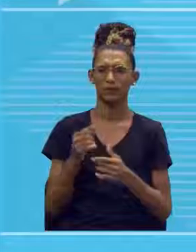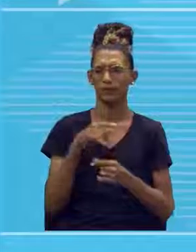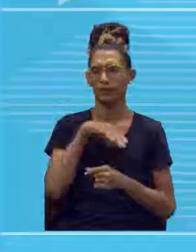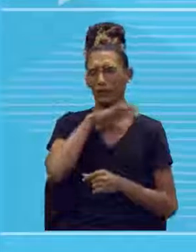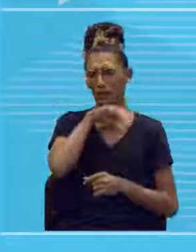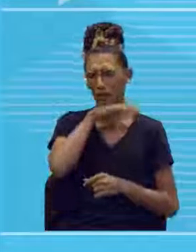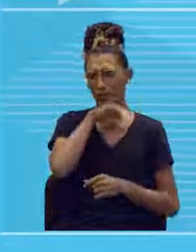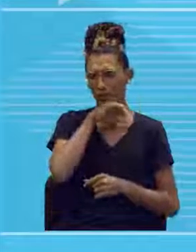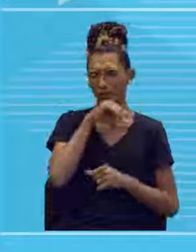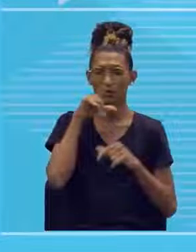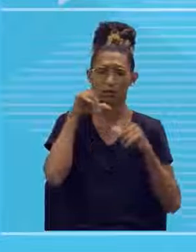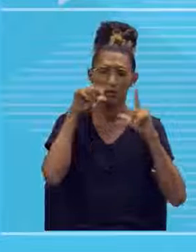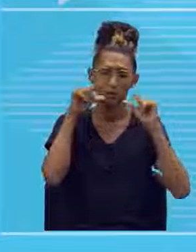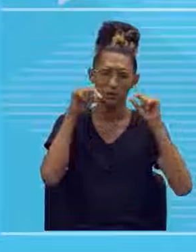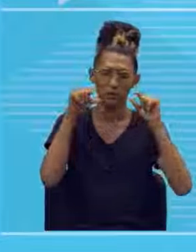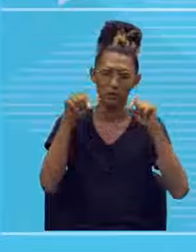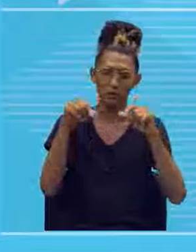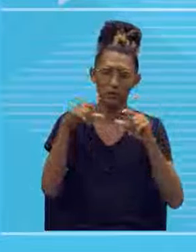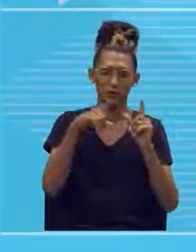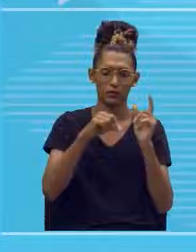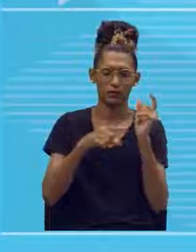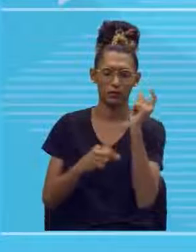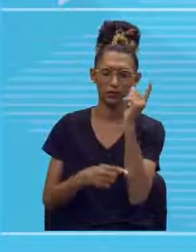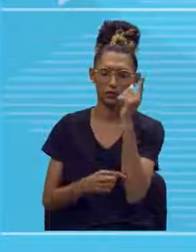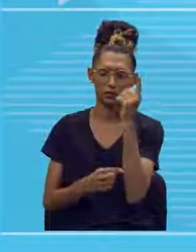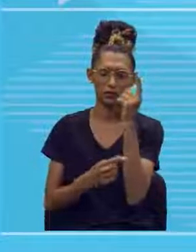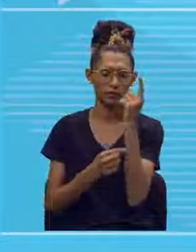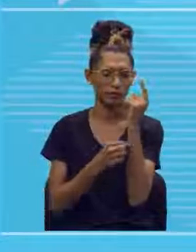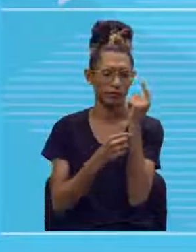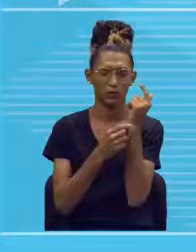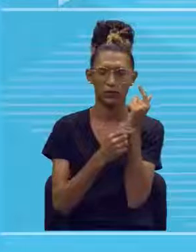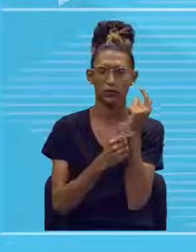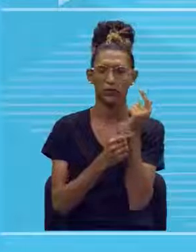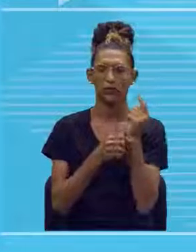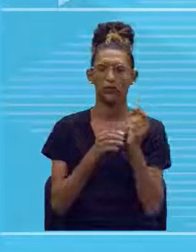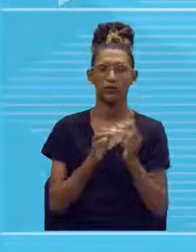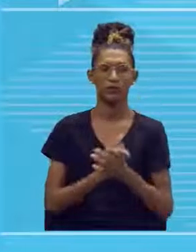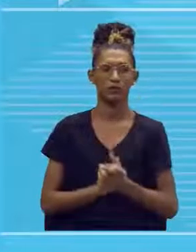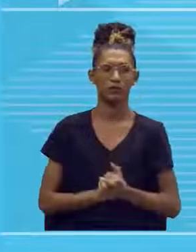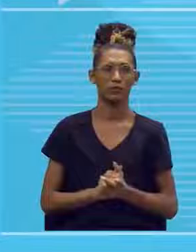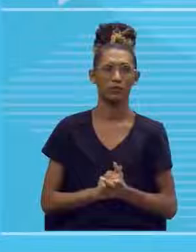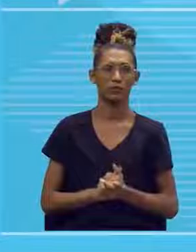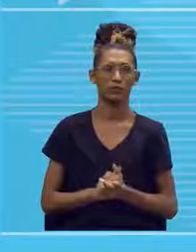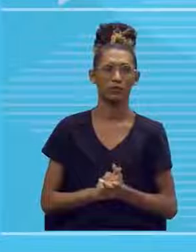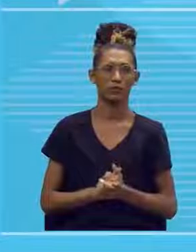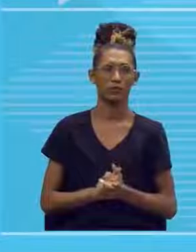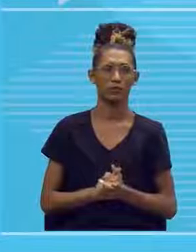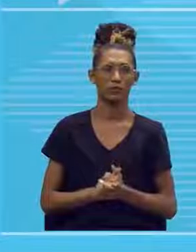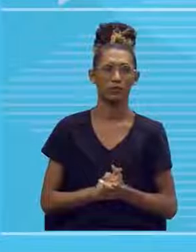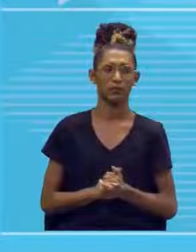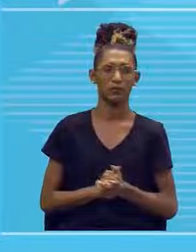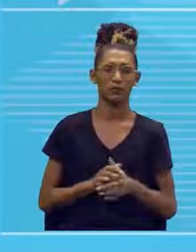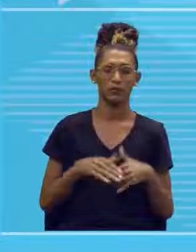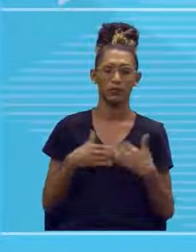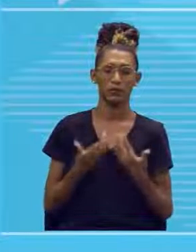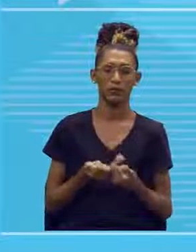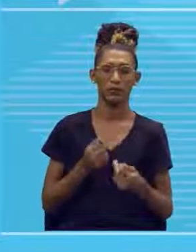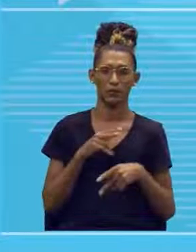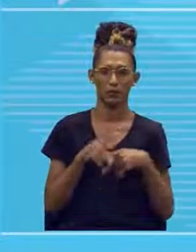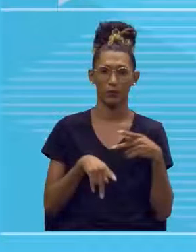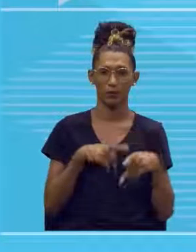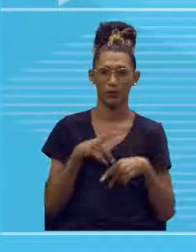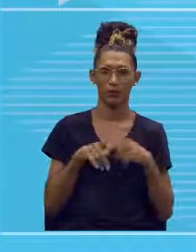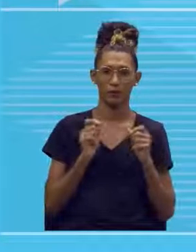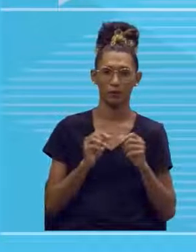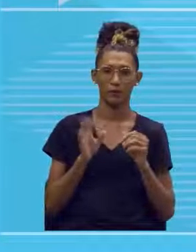comiam e ainda como em alguns lugares é em alguns lugares da terra tudo que é verde Então os povos indígenas